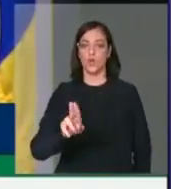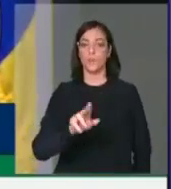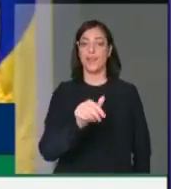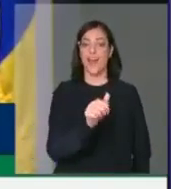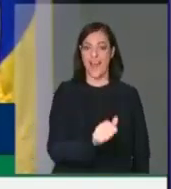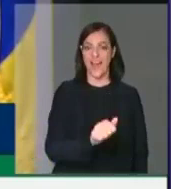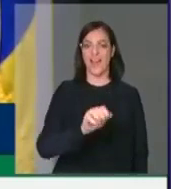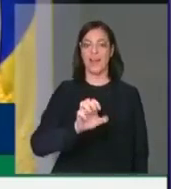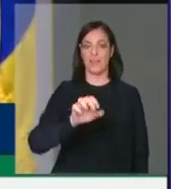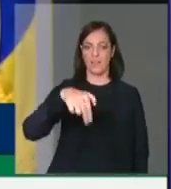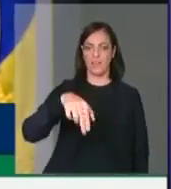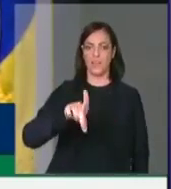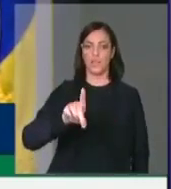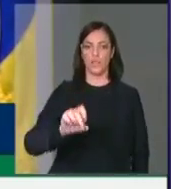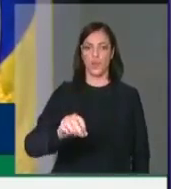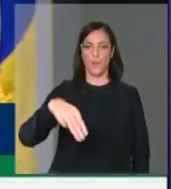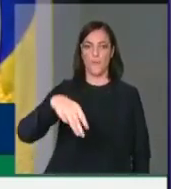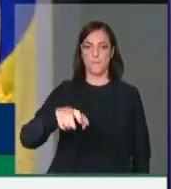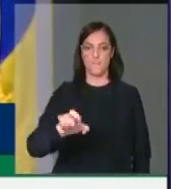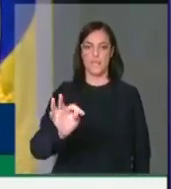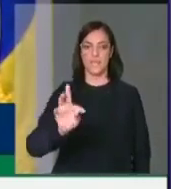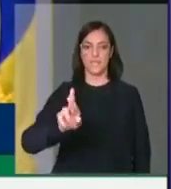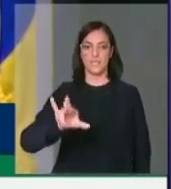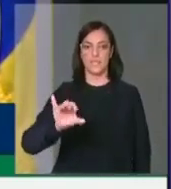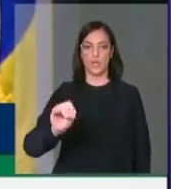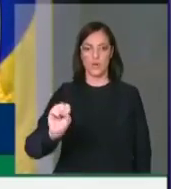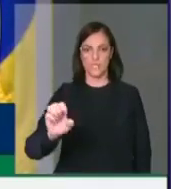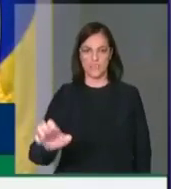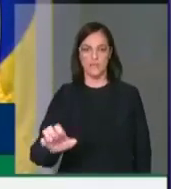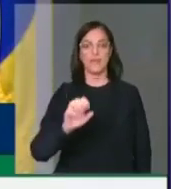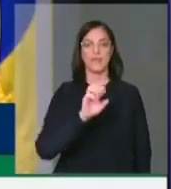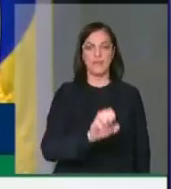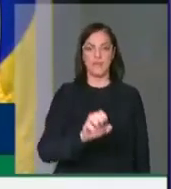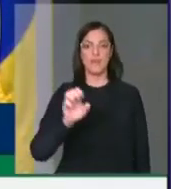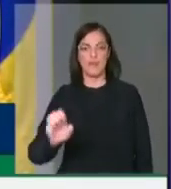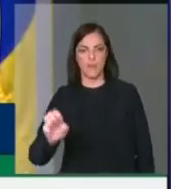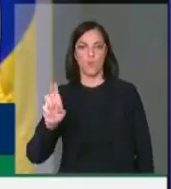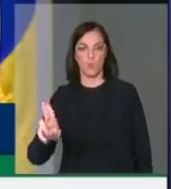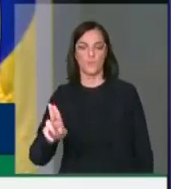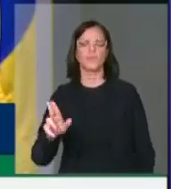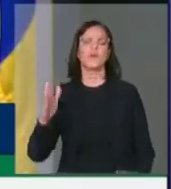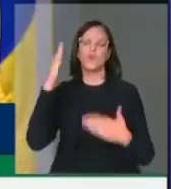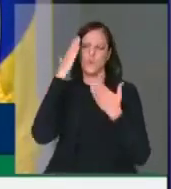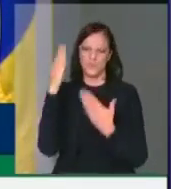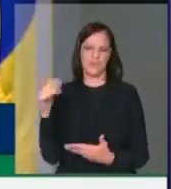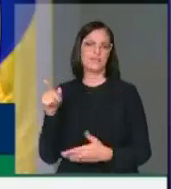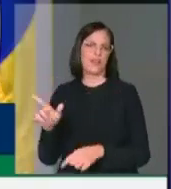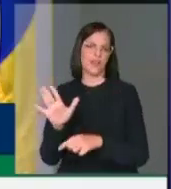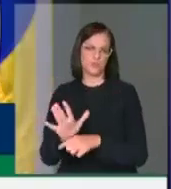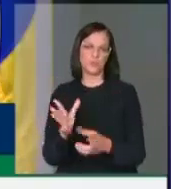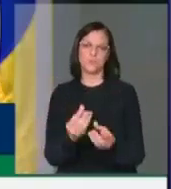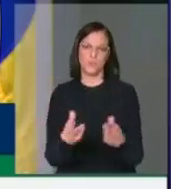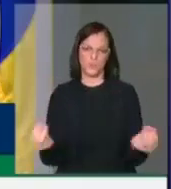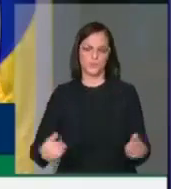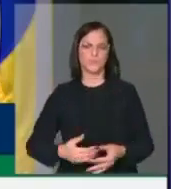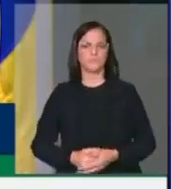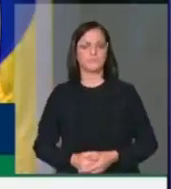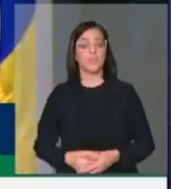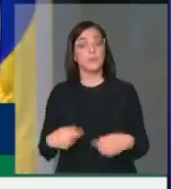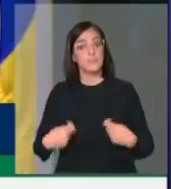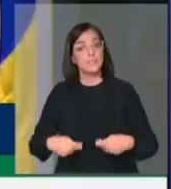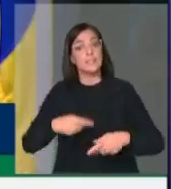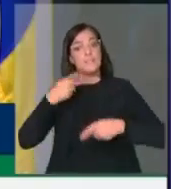em nome de todas que lutam pela causa. Precisamos falar mais dessa doença. Precisamos alertar,